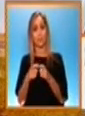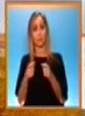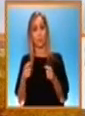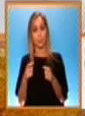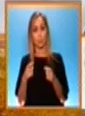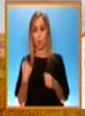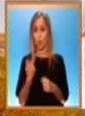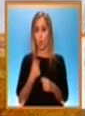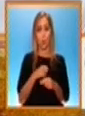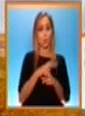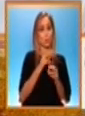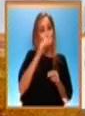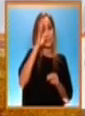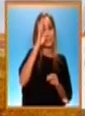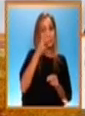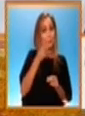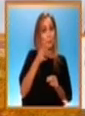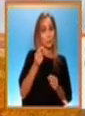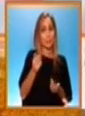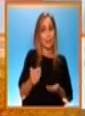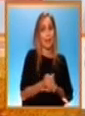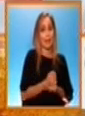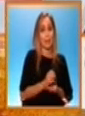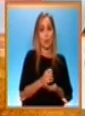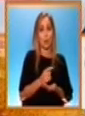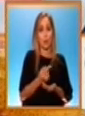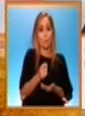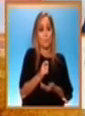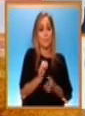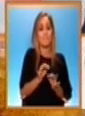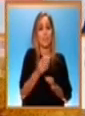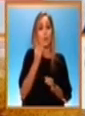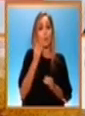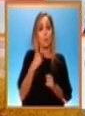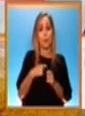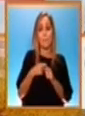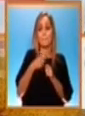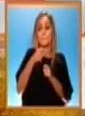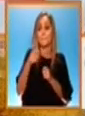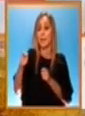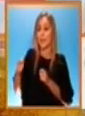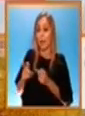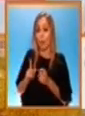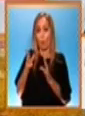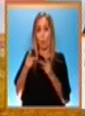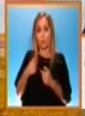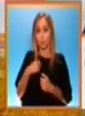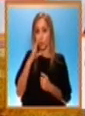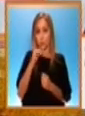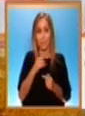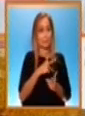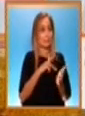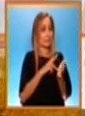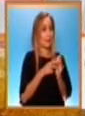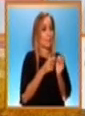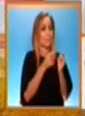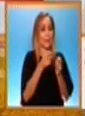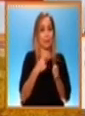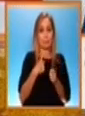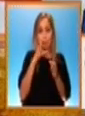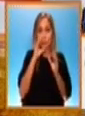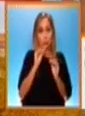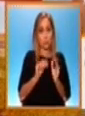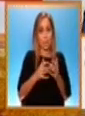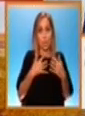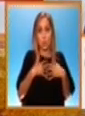nós nunca sabemos o que é que vai dar uma bilheteira no final do mês, não sabemos o que é que vamos poder pagar ao elenco, a técnicos e tudo,